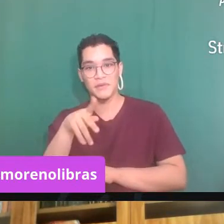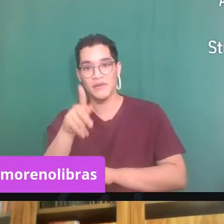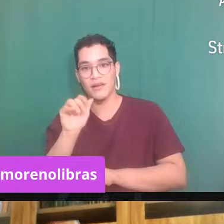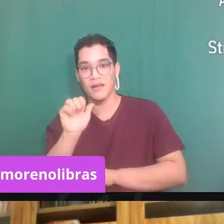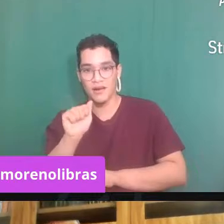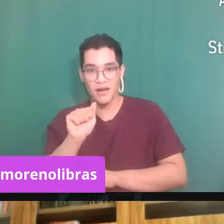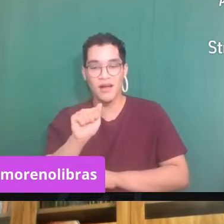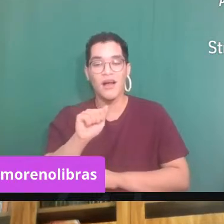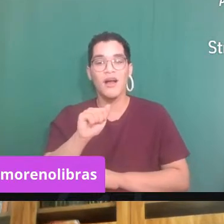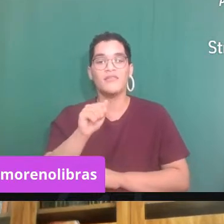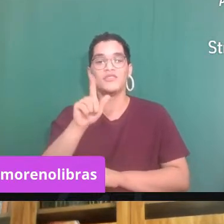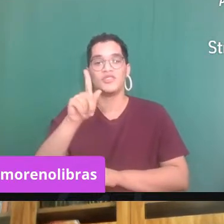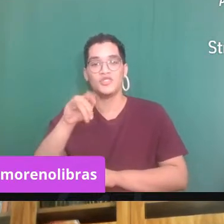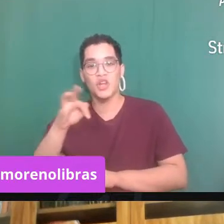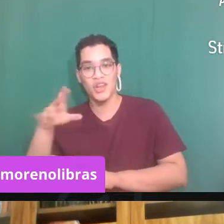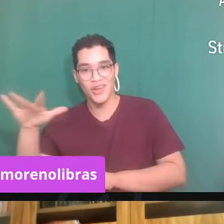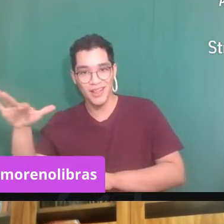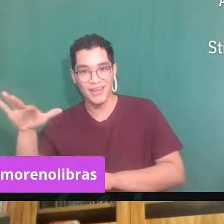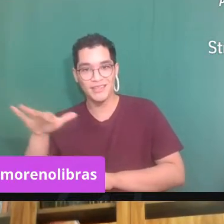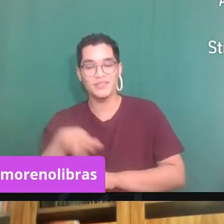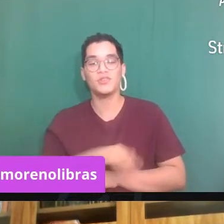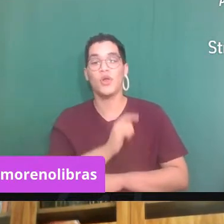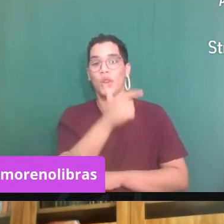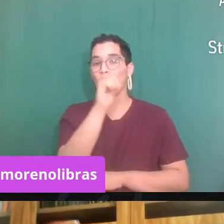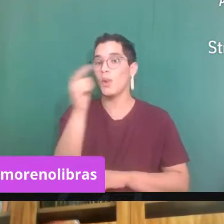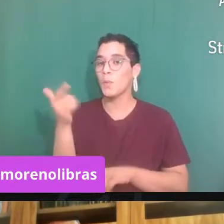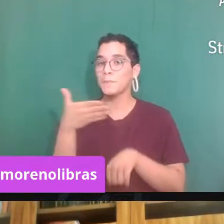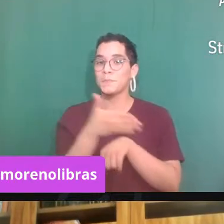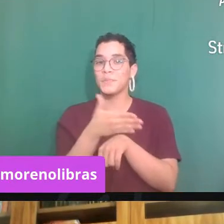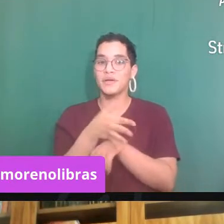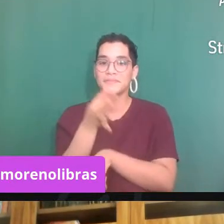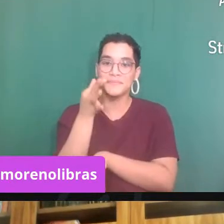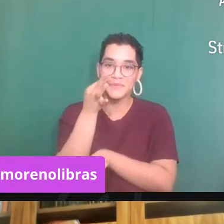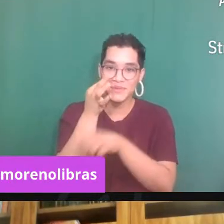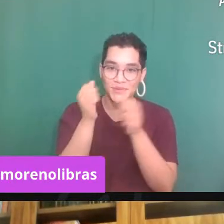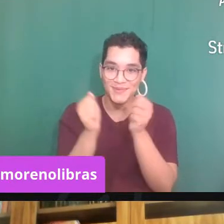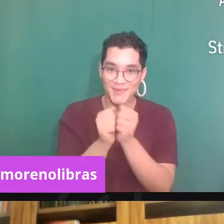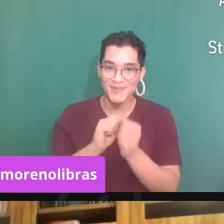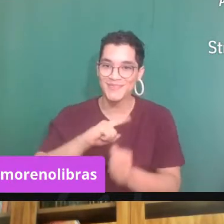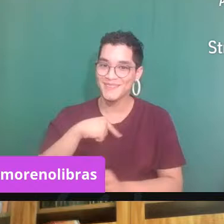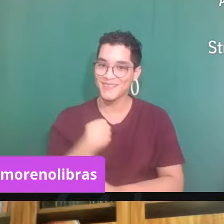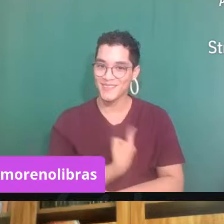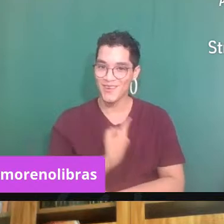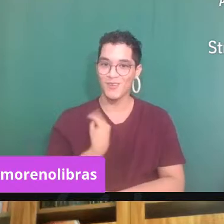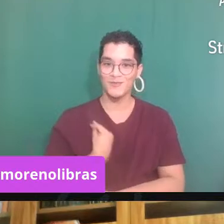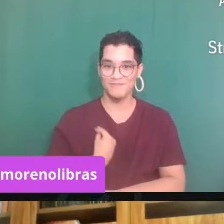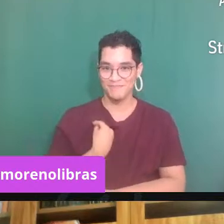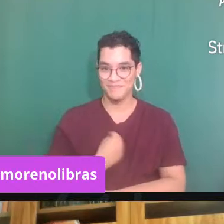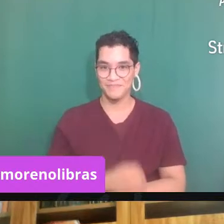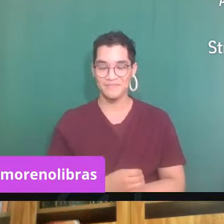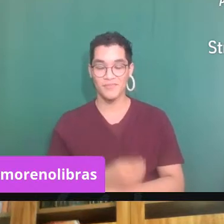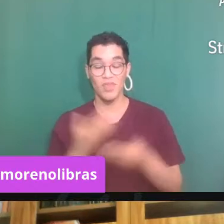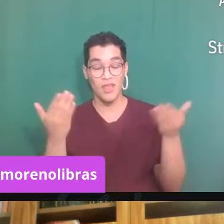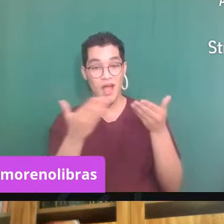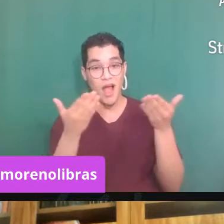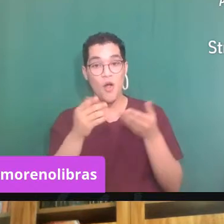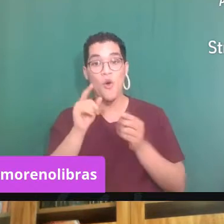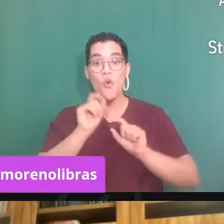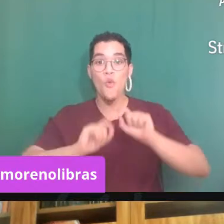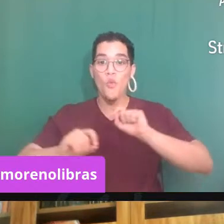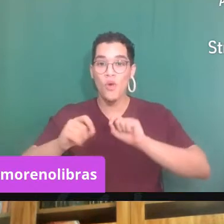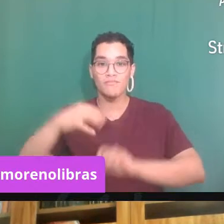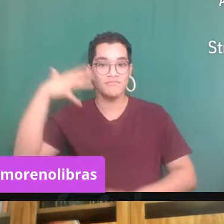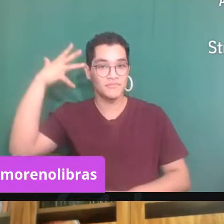estão. Eu preparei essa fala, né, que é uma aula, eu preparei para